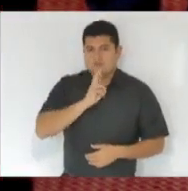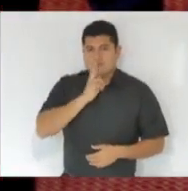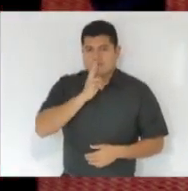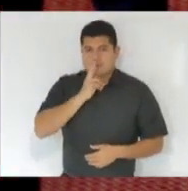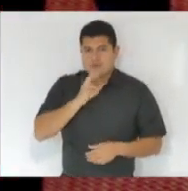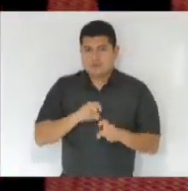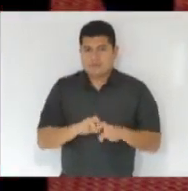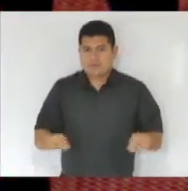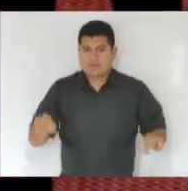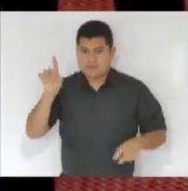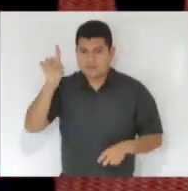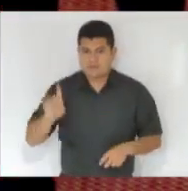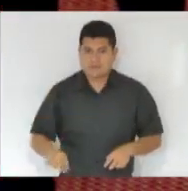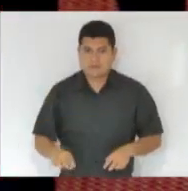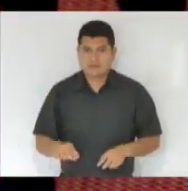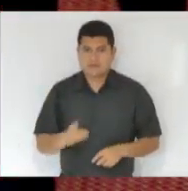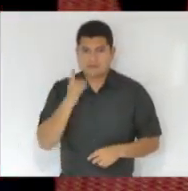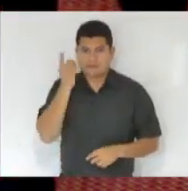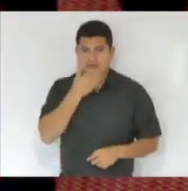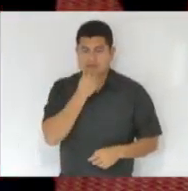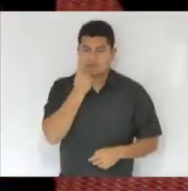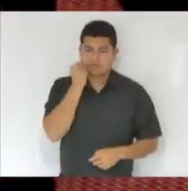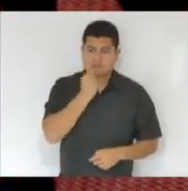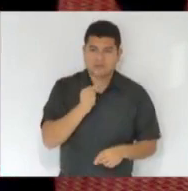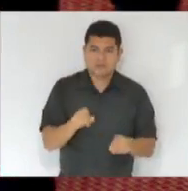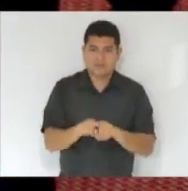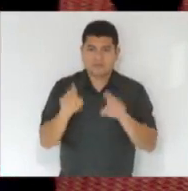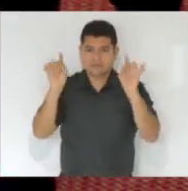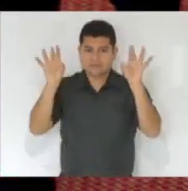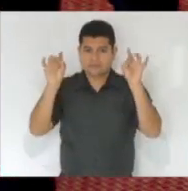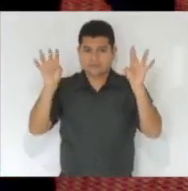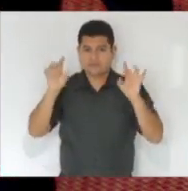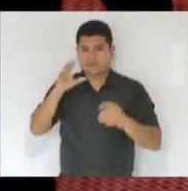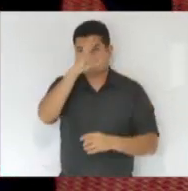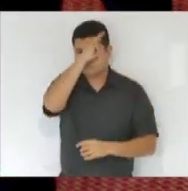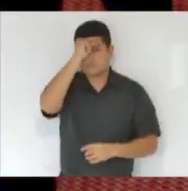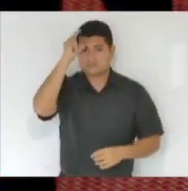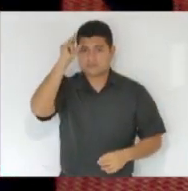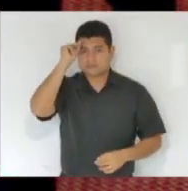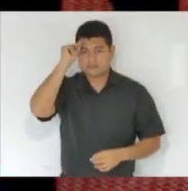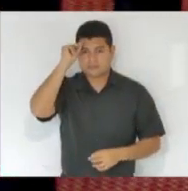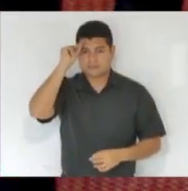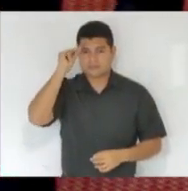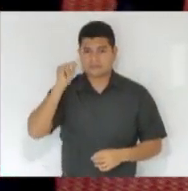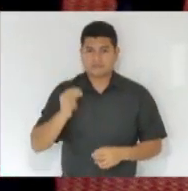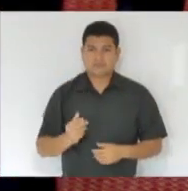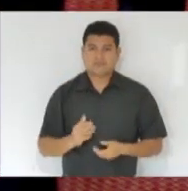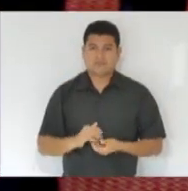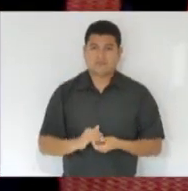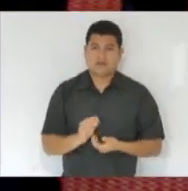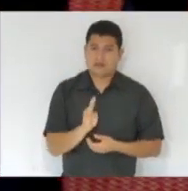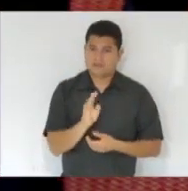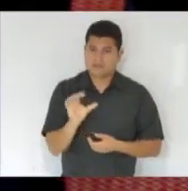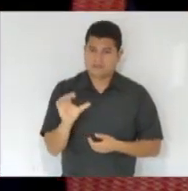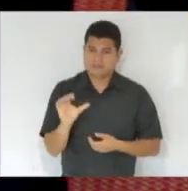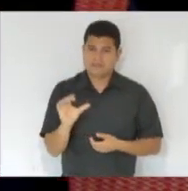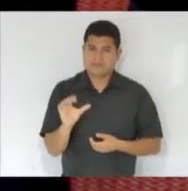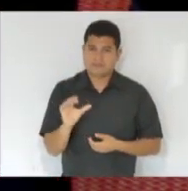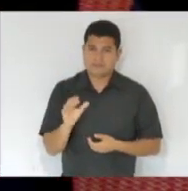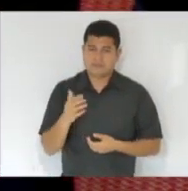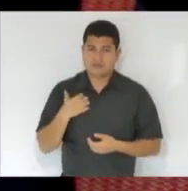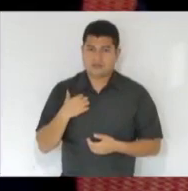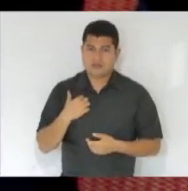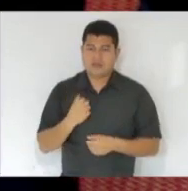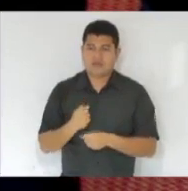diretora, deputadas, deputados. Cumprimento especialmente o prefeito Fabrício de Balneário Camboriú. Eu tive a honra de morar